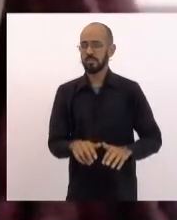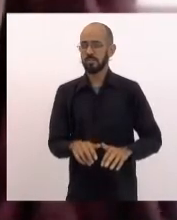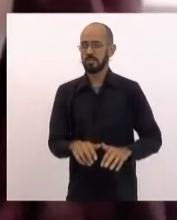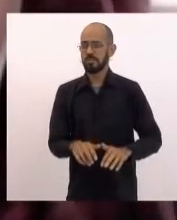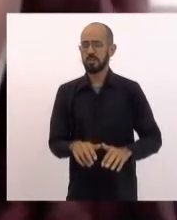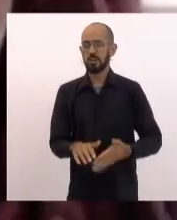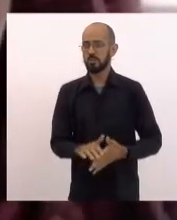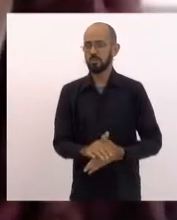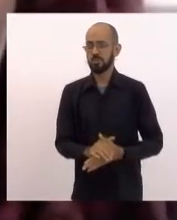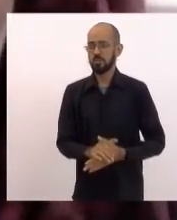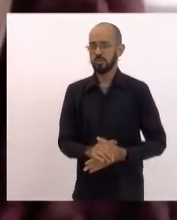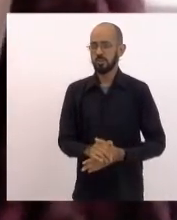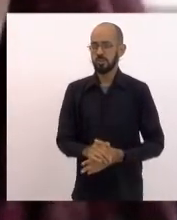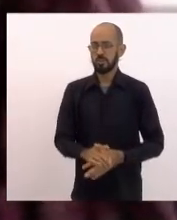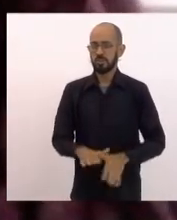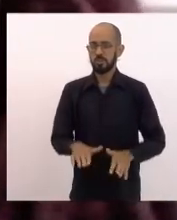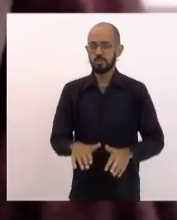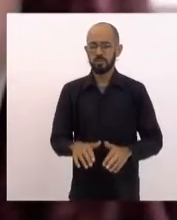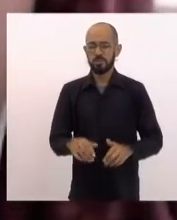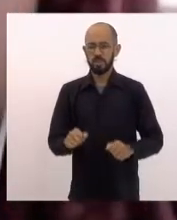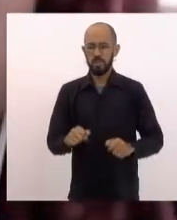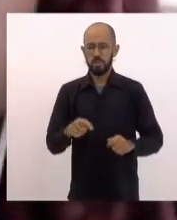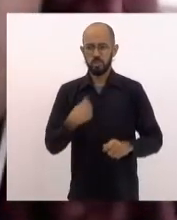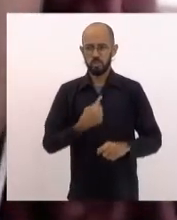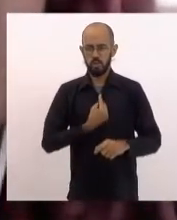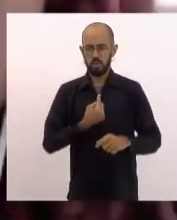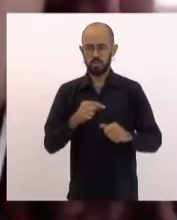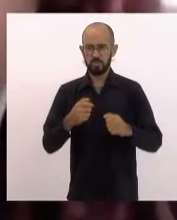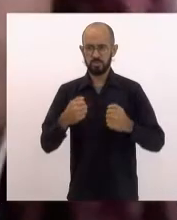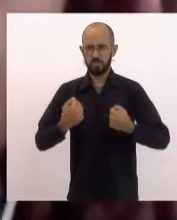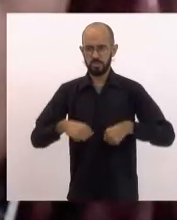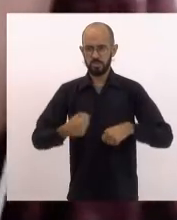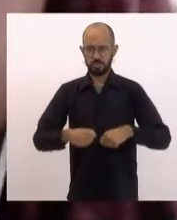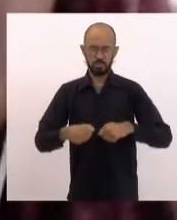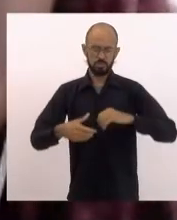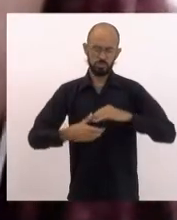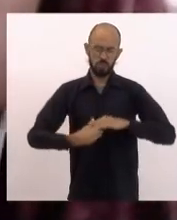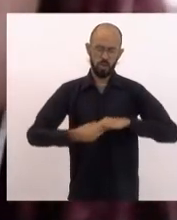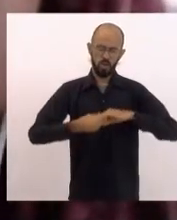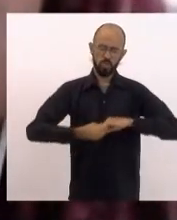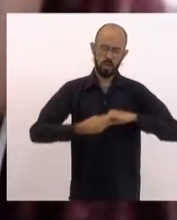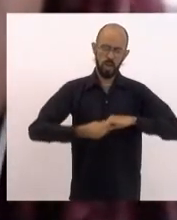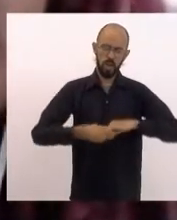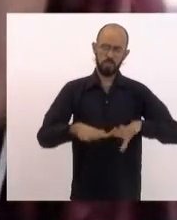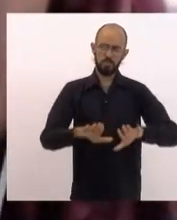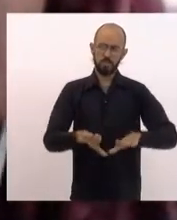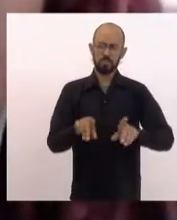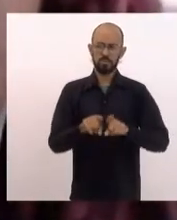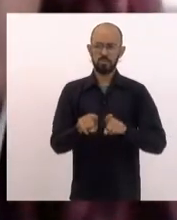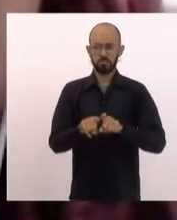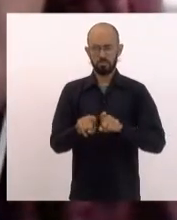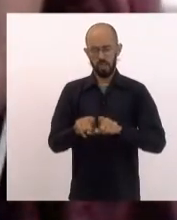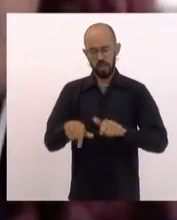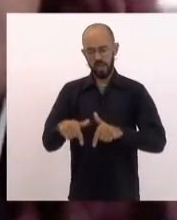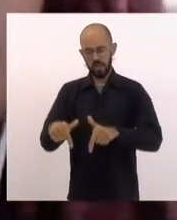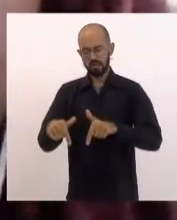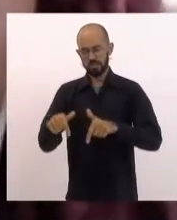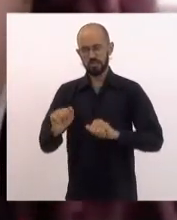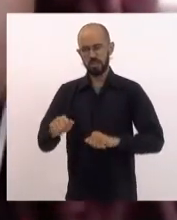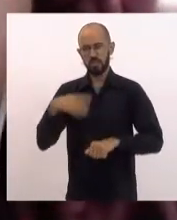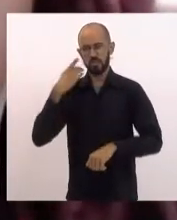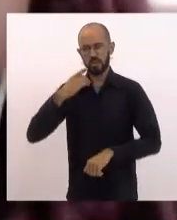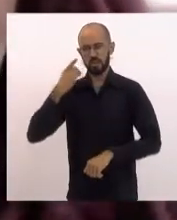todos nós e todas nós devemos nos manifestar, saudando não só a iniciativa da parlamentar, né,